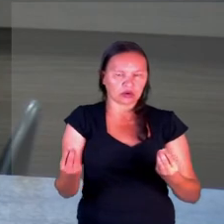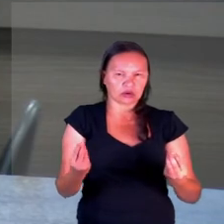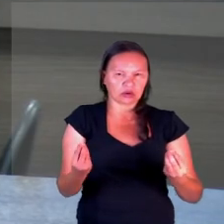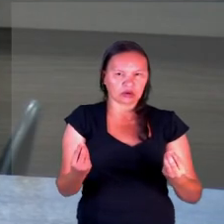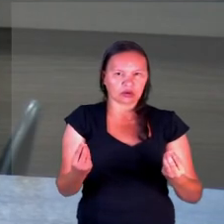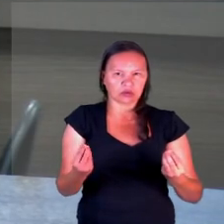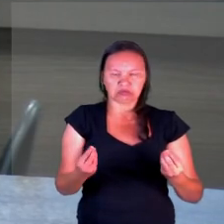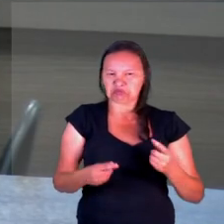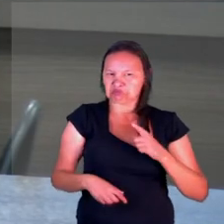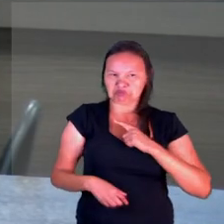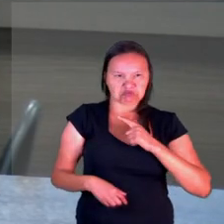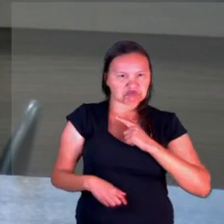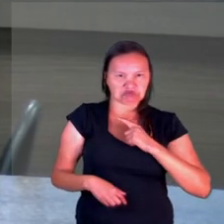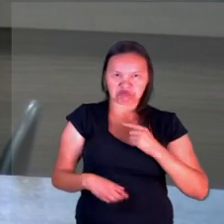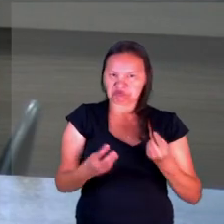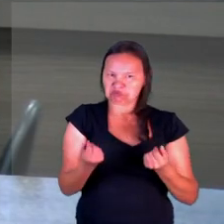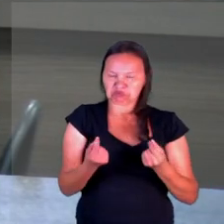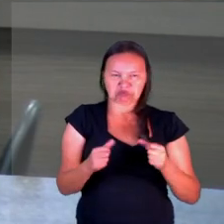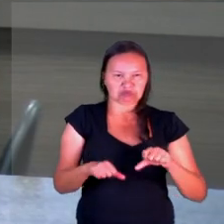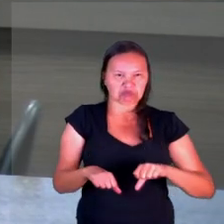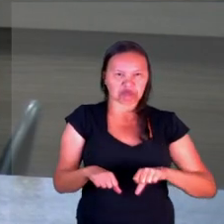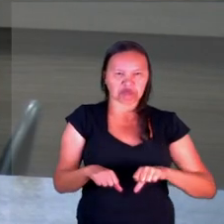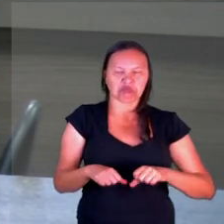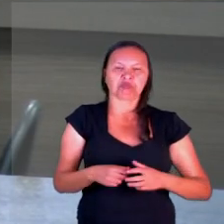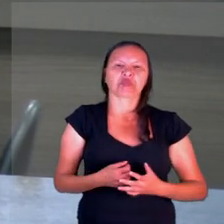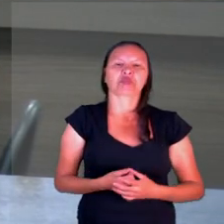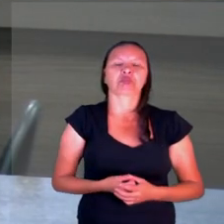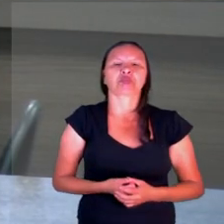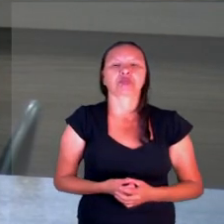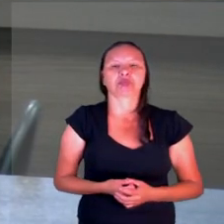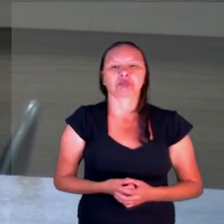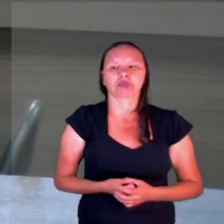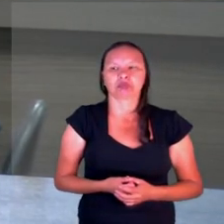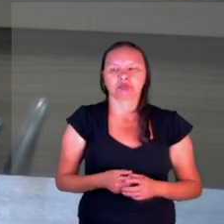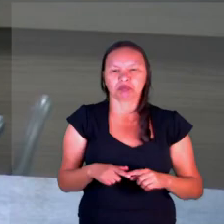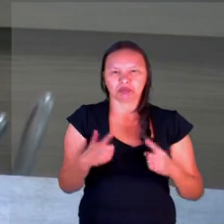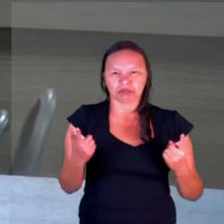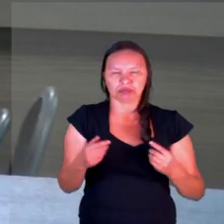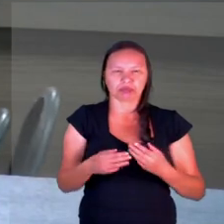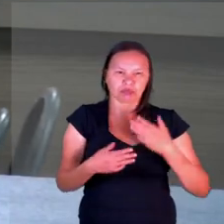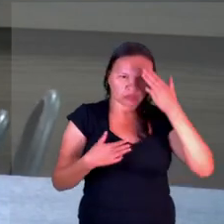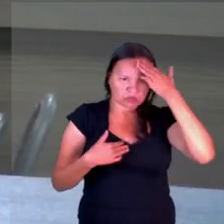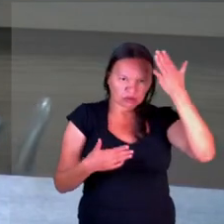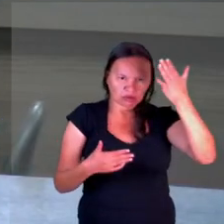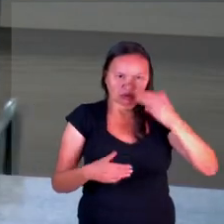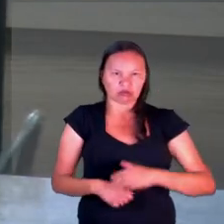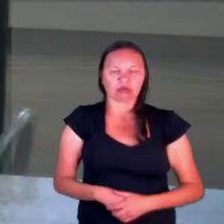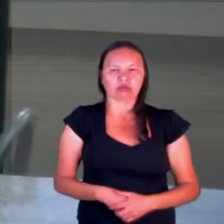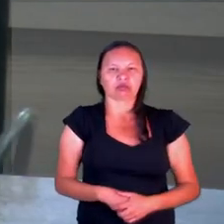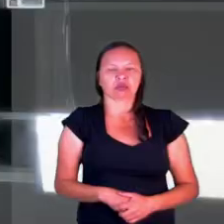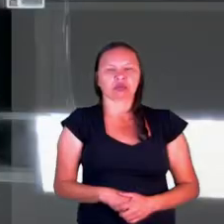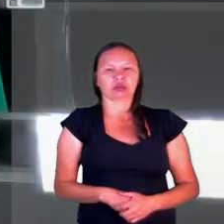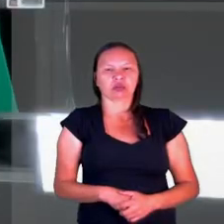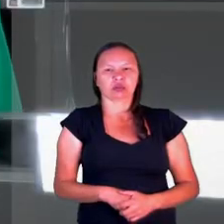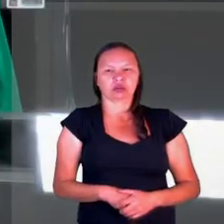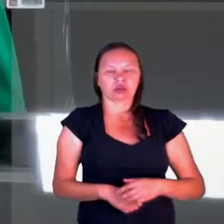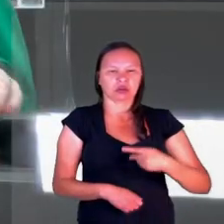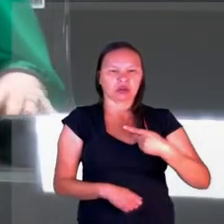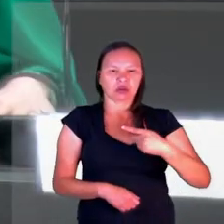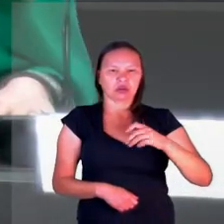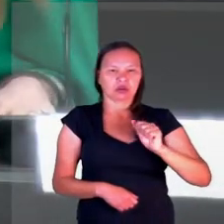muito estado né resultado assim bem pífio digamos assim é isso muito obrigada Paulo